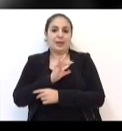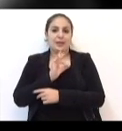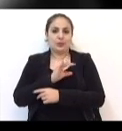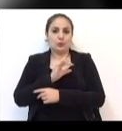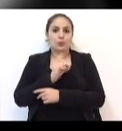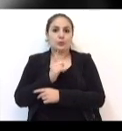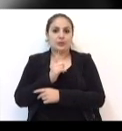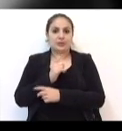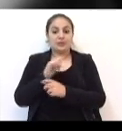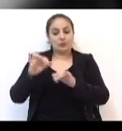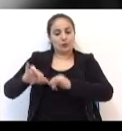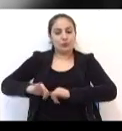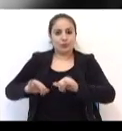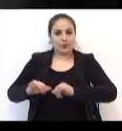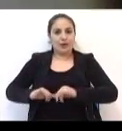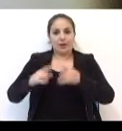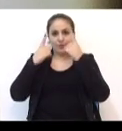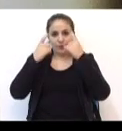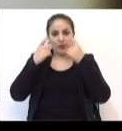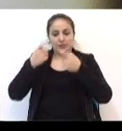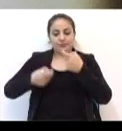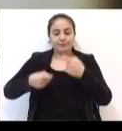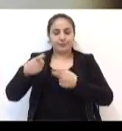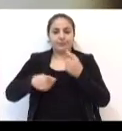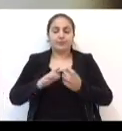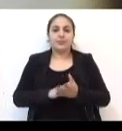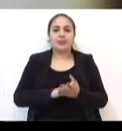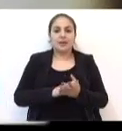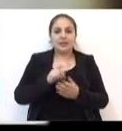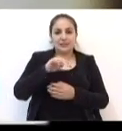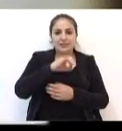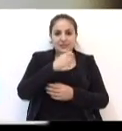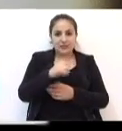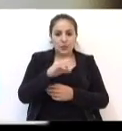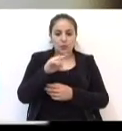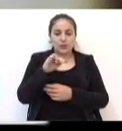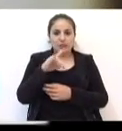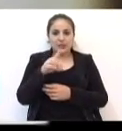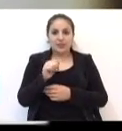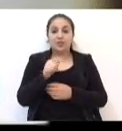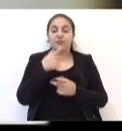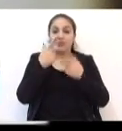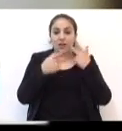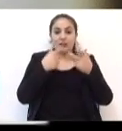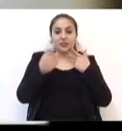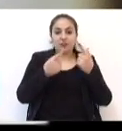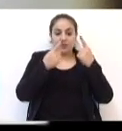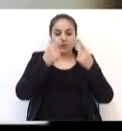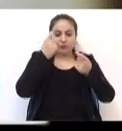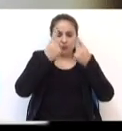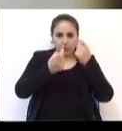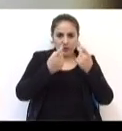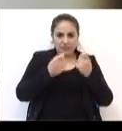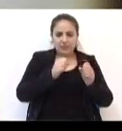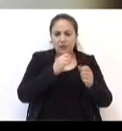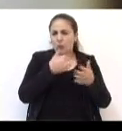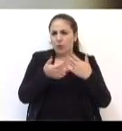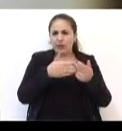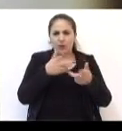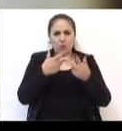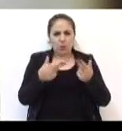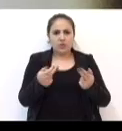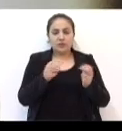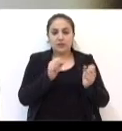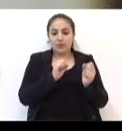sofrer violência sexual. As Nações Unidas definem como violência de gênero qualquer ato que resulte ou